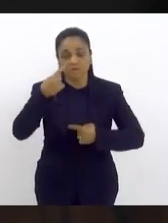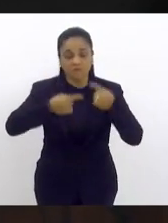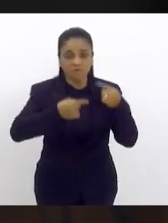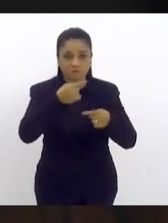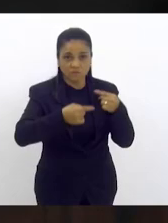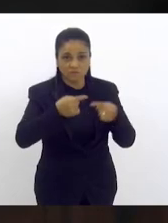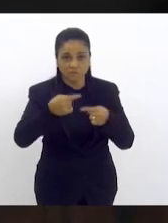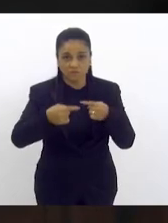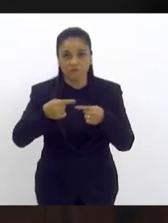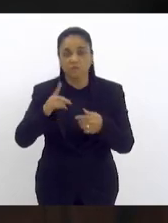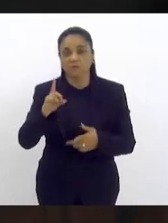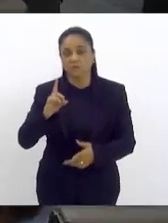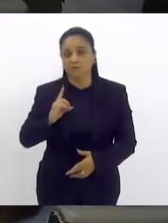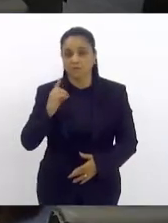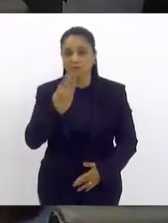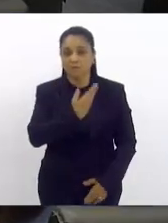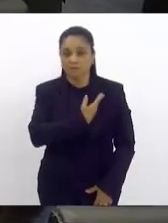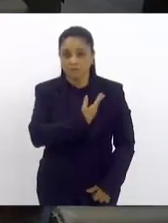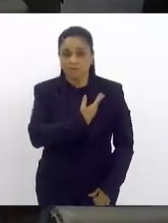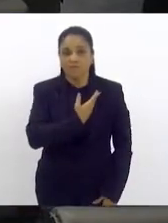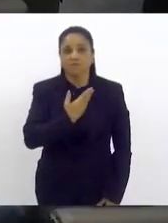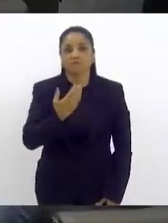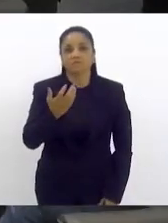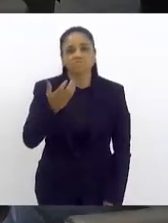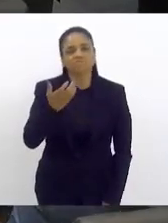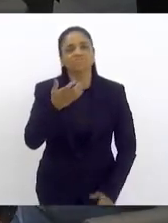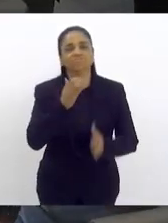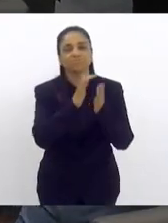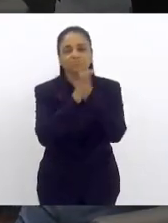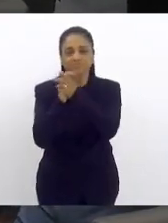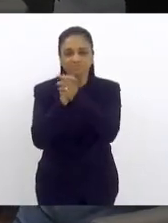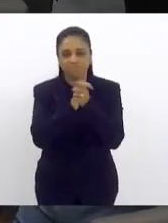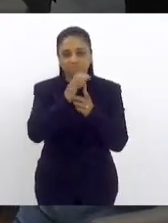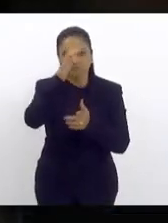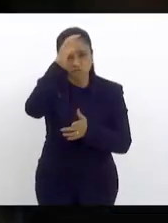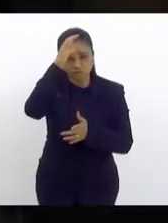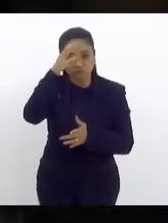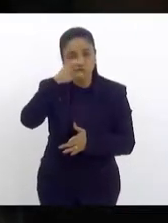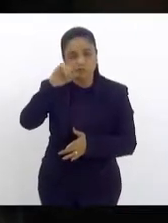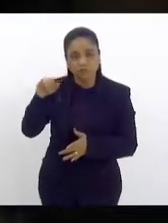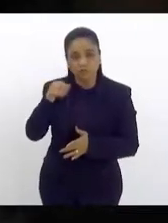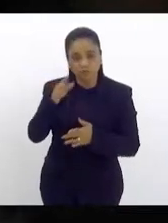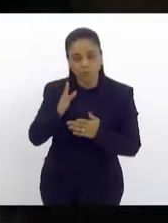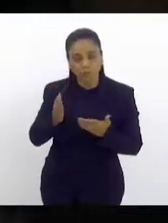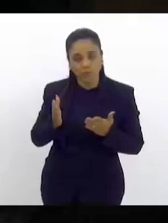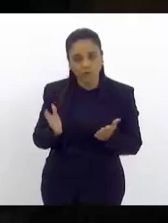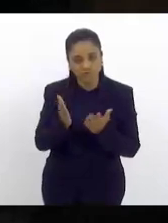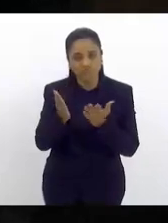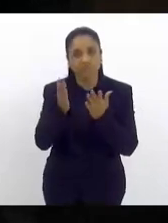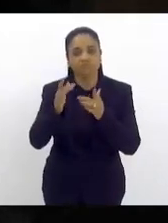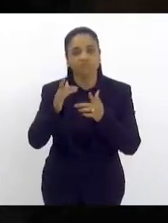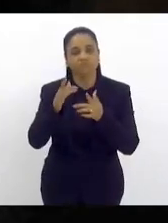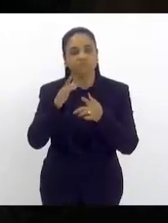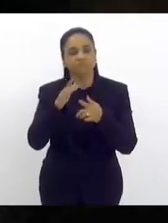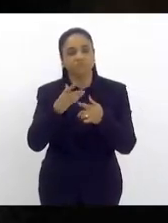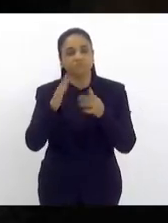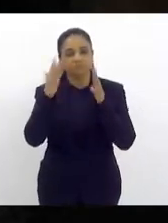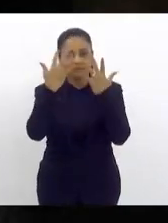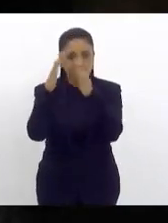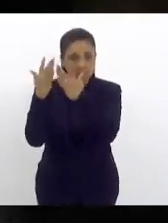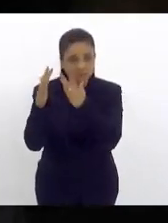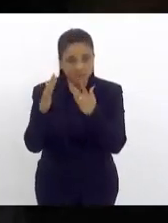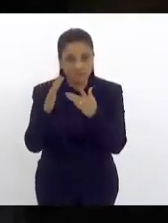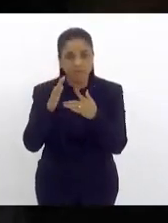Deputado danibal eu queria parabenizar deputada tia Ju pela iniciativa é importante que essa casa